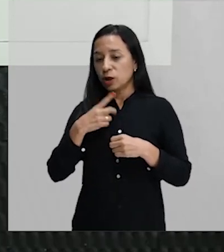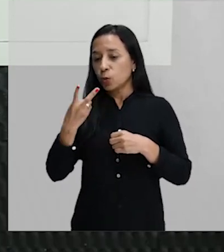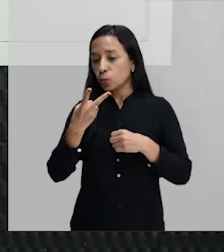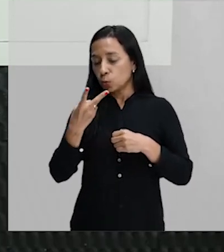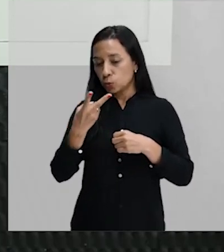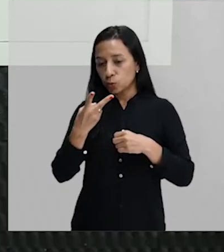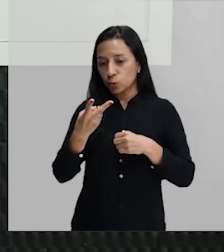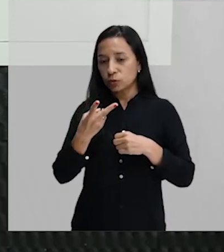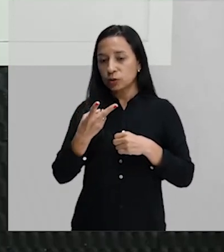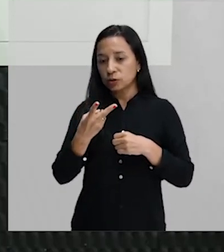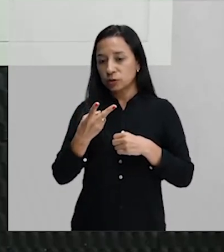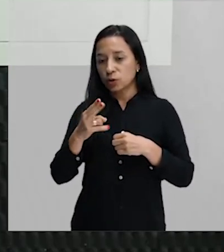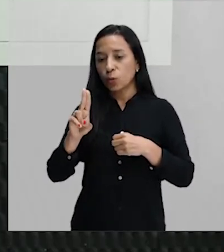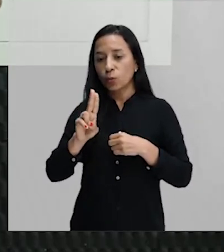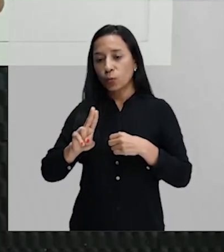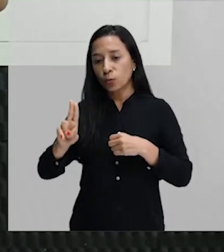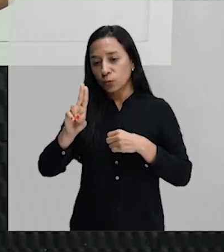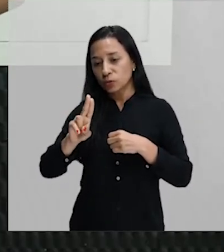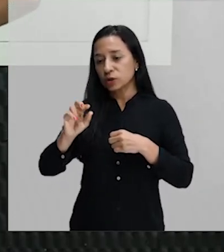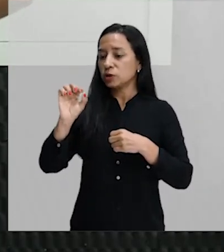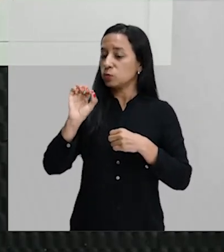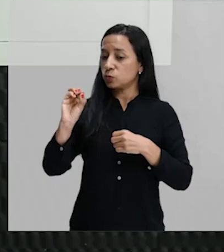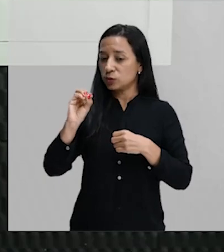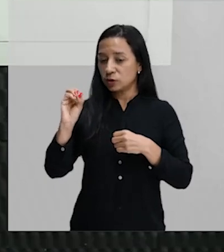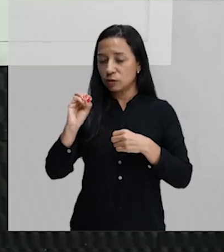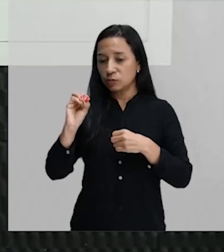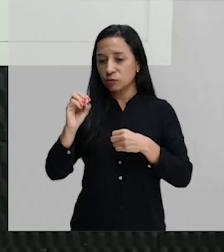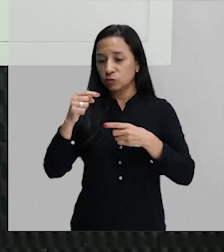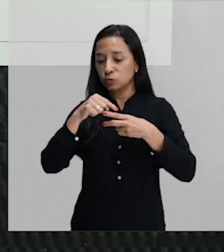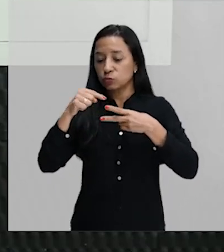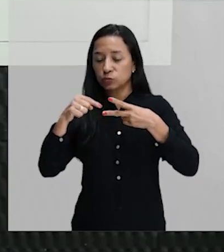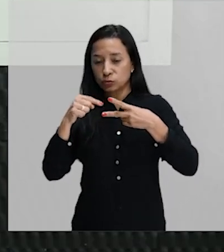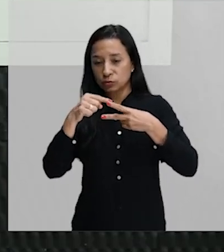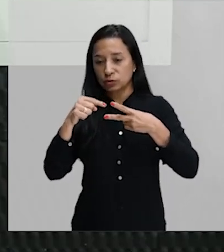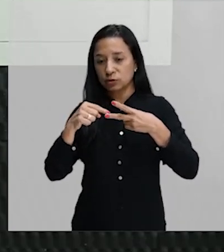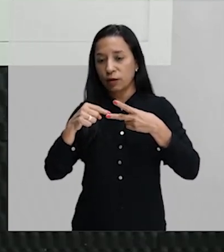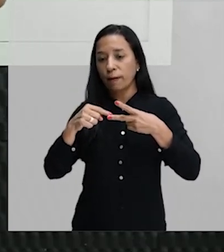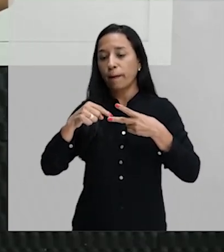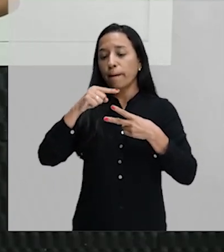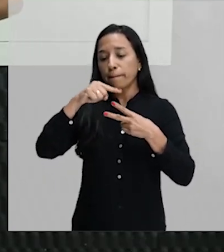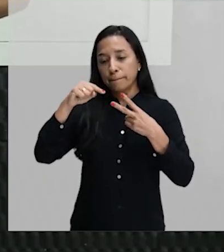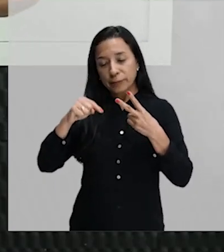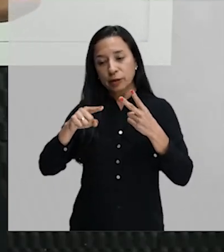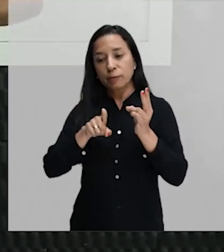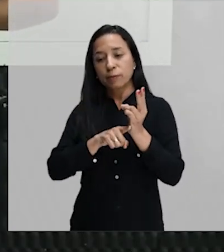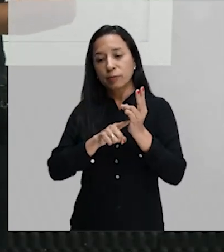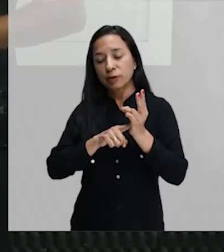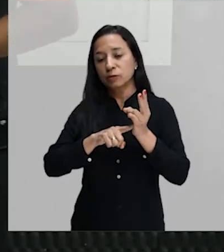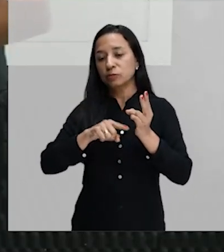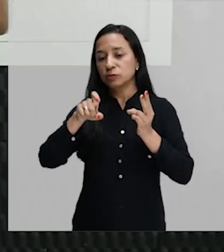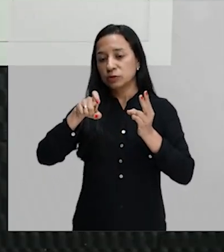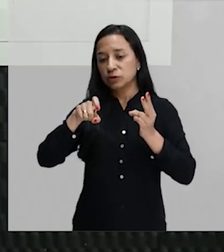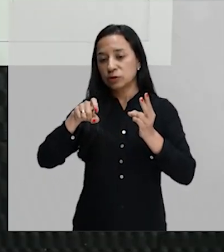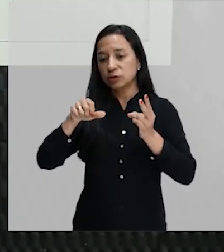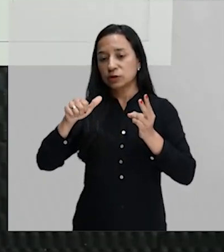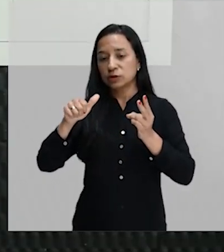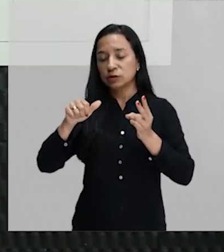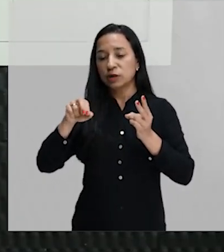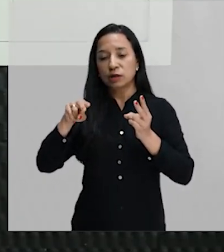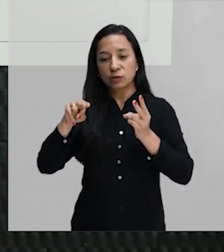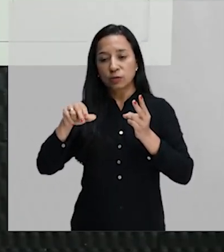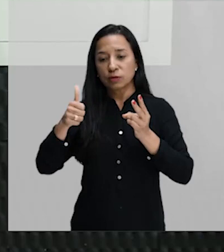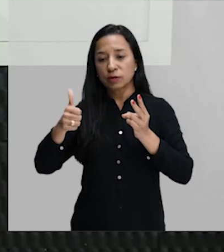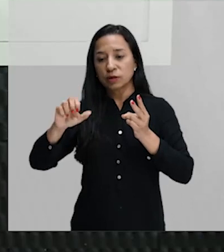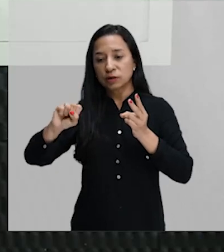radiano e essa aqui usando graus, né? O π menos x é a mesma coisa de 180 menos x. Então, o seno